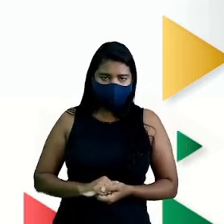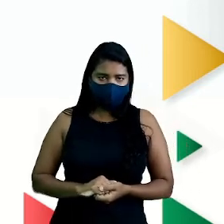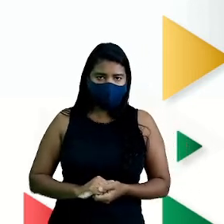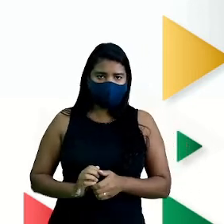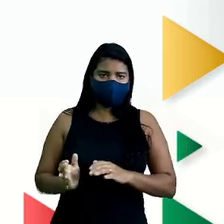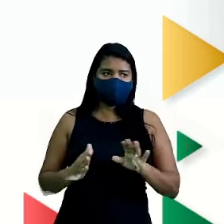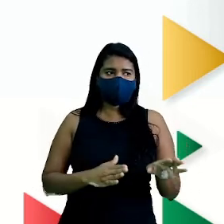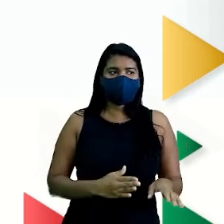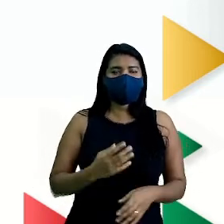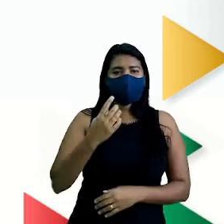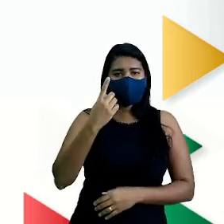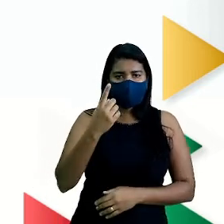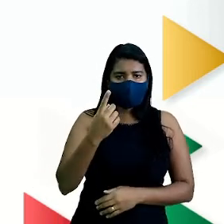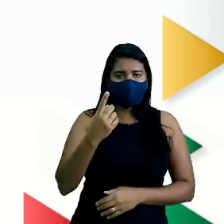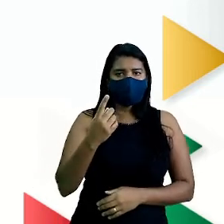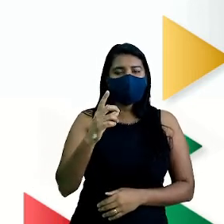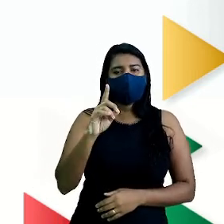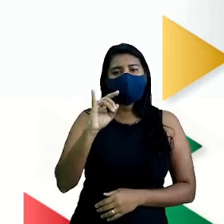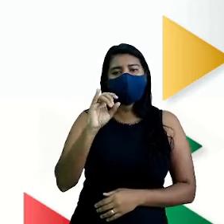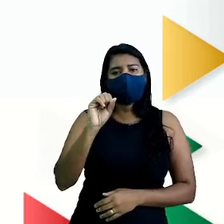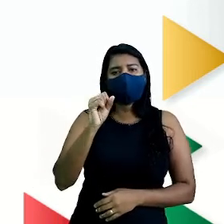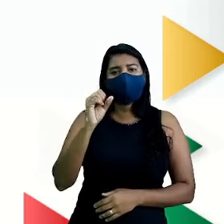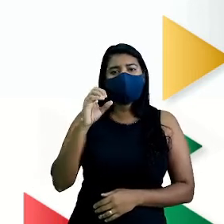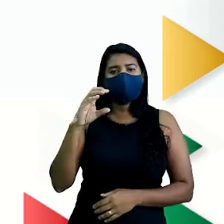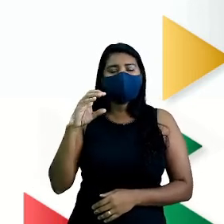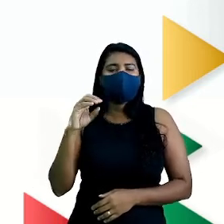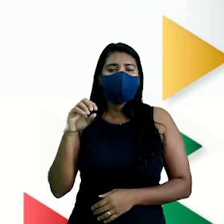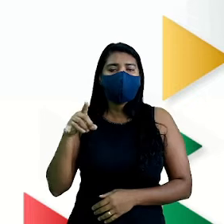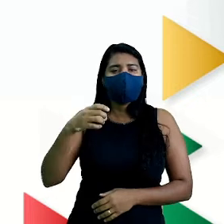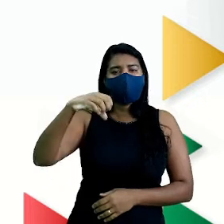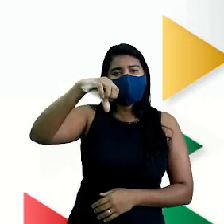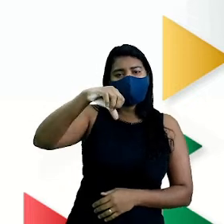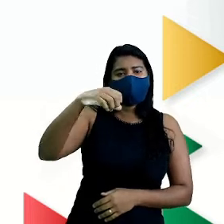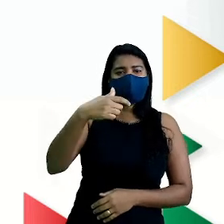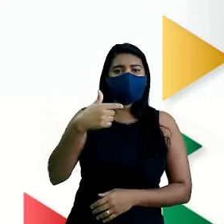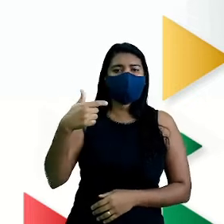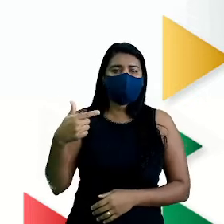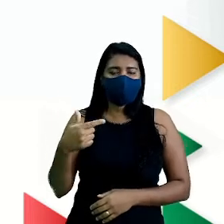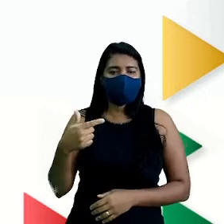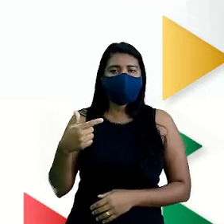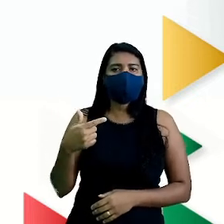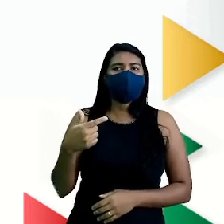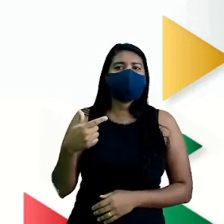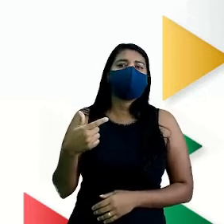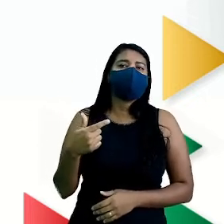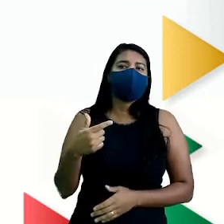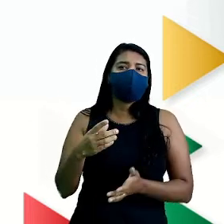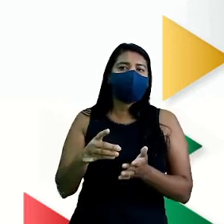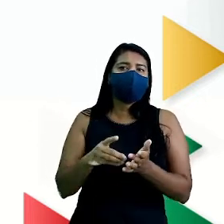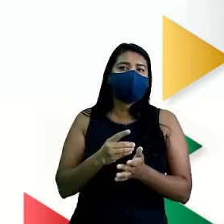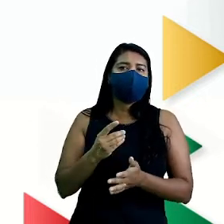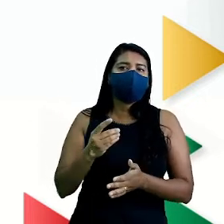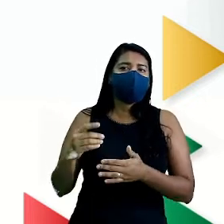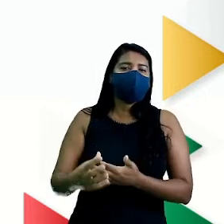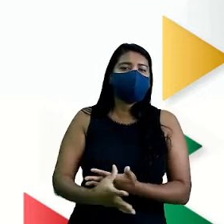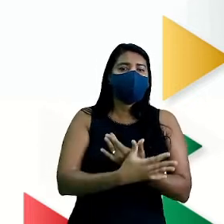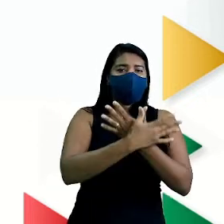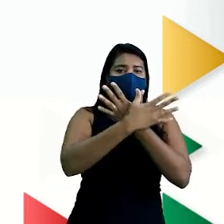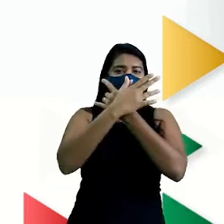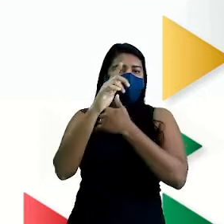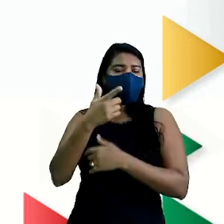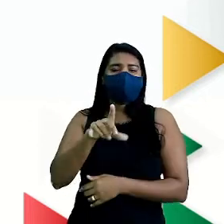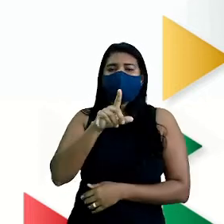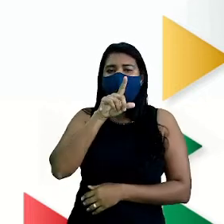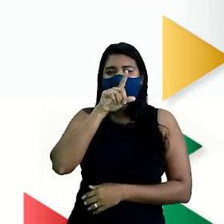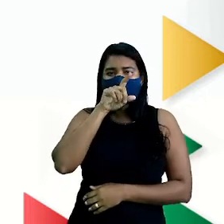O primeiro disco de frevo gravado foi em 1922, tá? Chamado Borboleta Não é Ave,